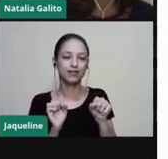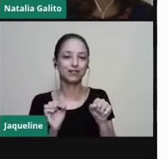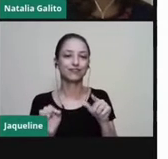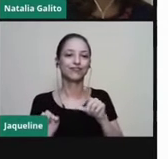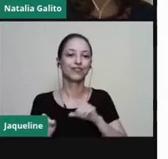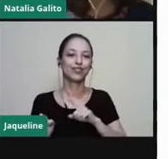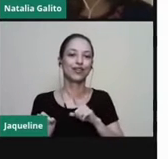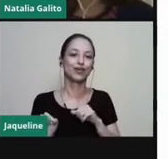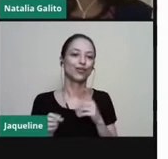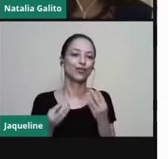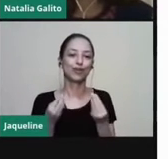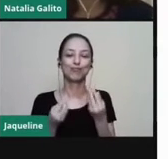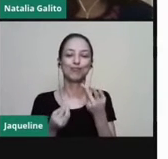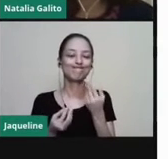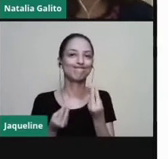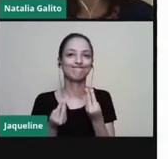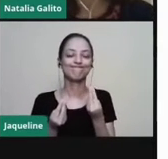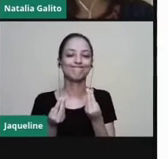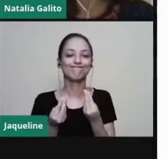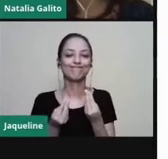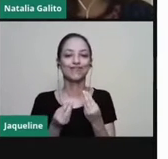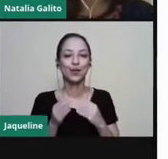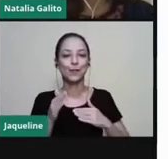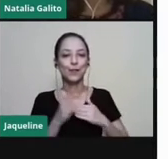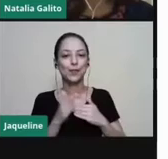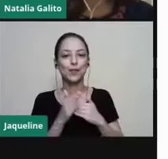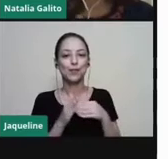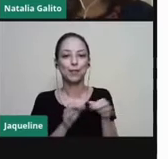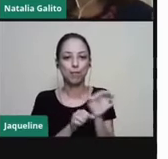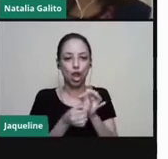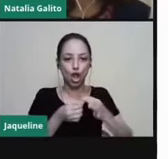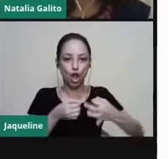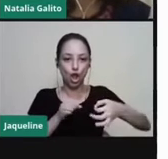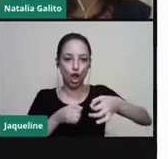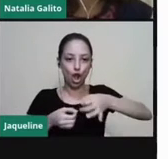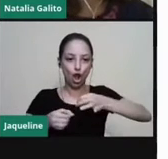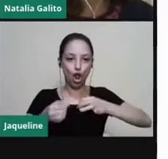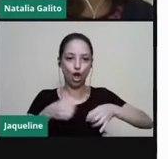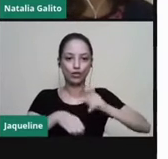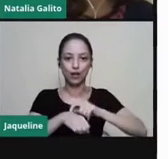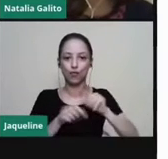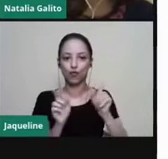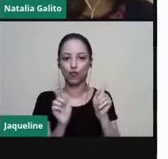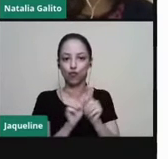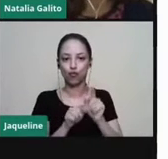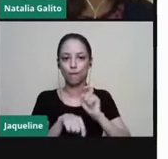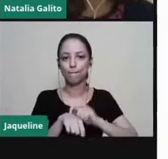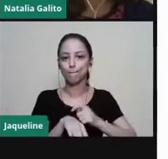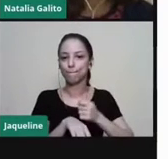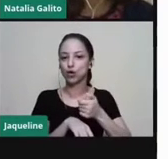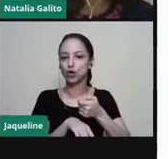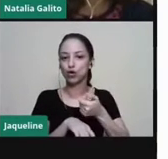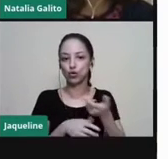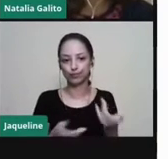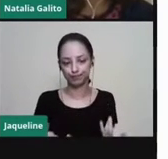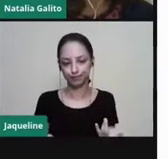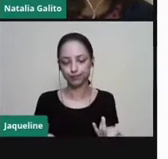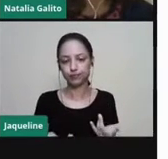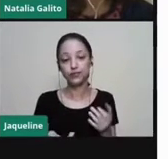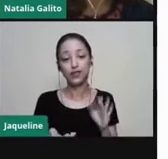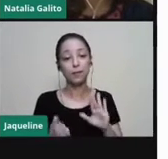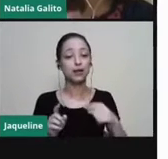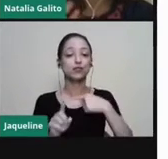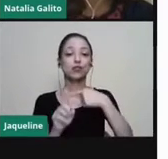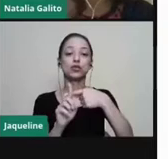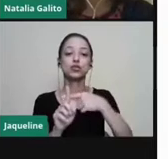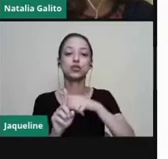uma certa limitação no crescimento celular, então ela dura pouco tempo, tá? Ela não dura muito tempo. A vantagem é que você